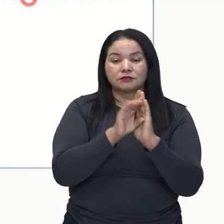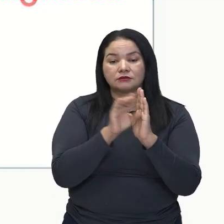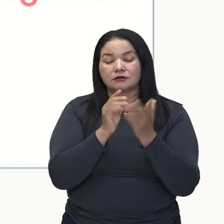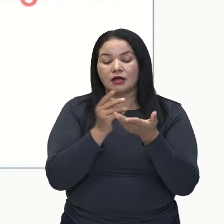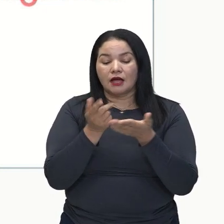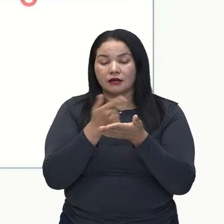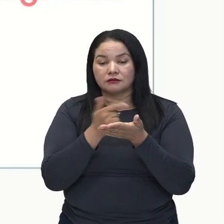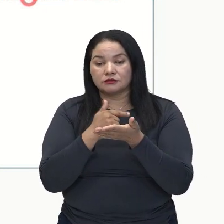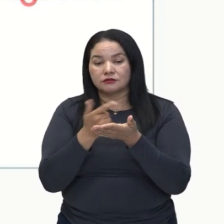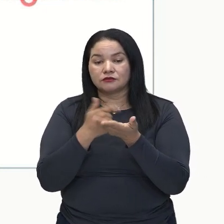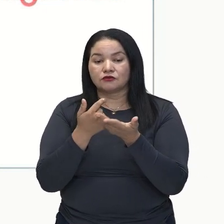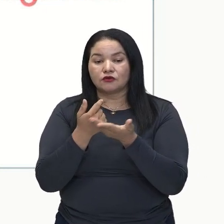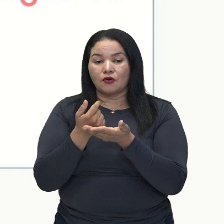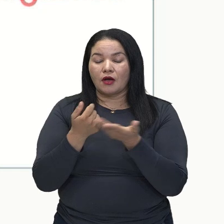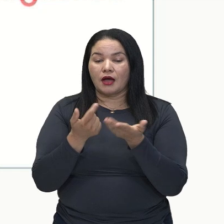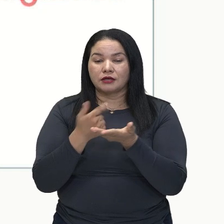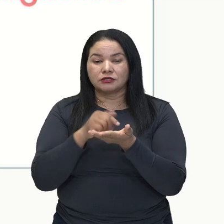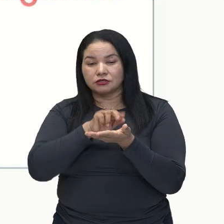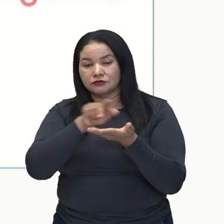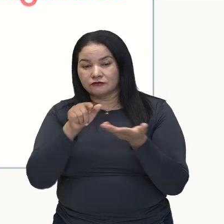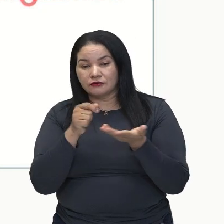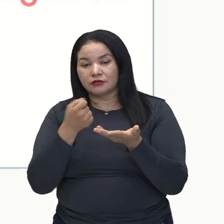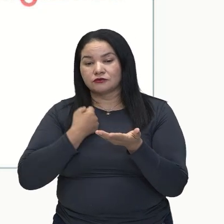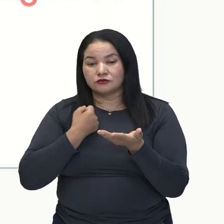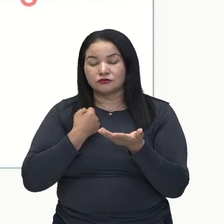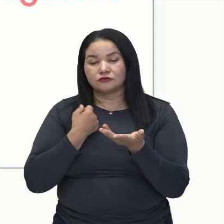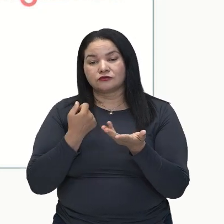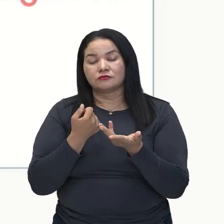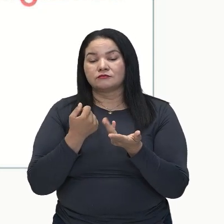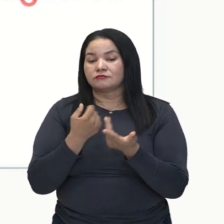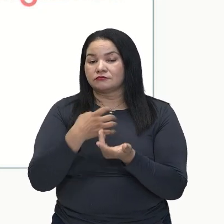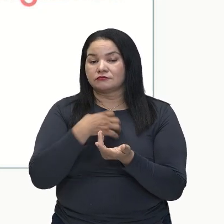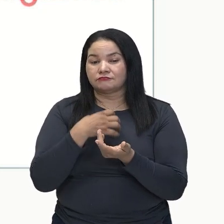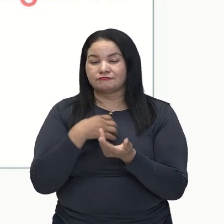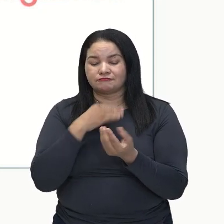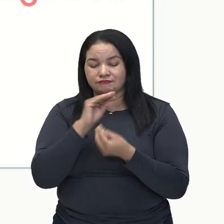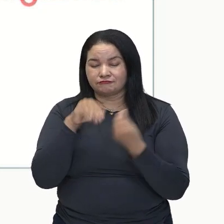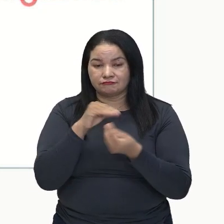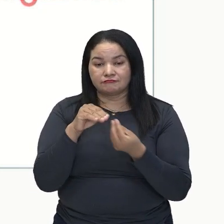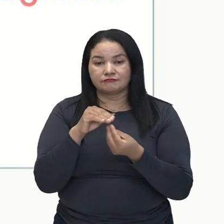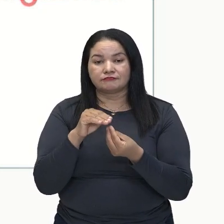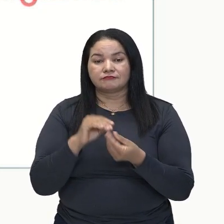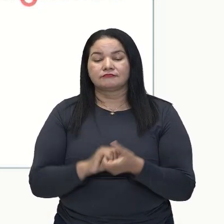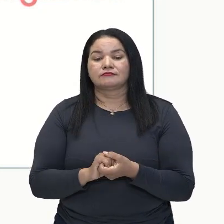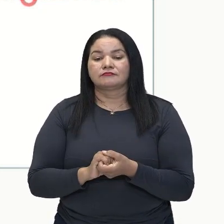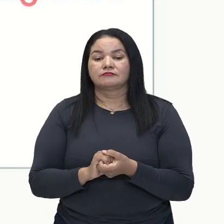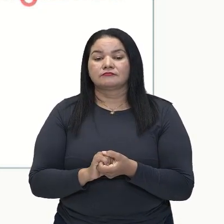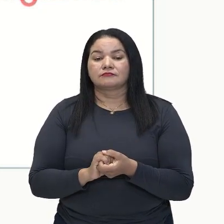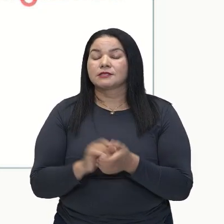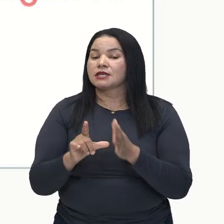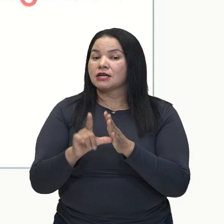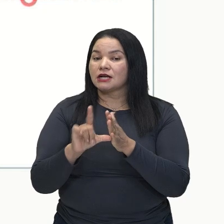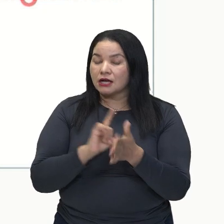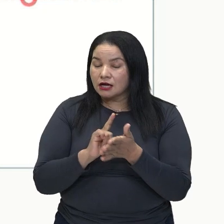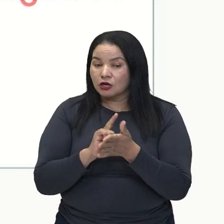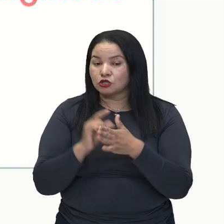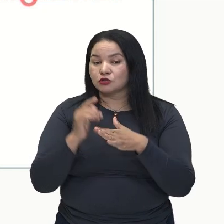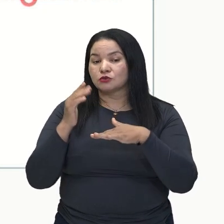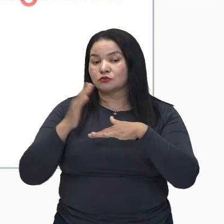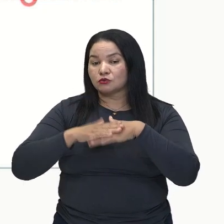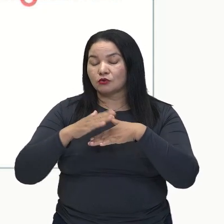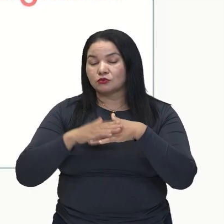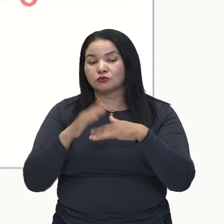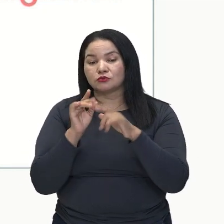páginas numeradas de forma caótica. Antes era o autor da resenha, agora